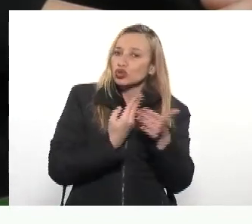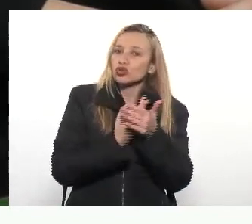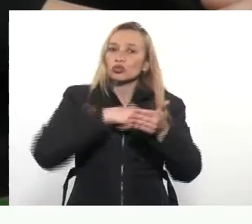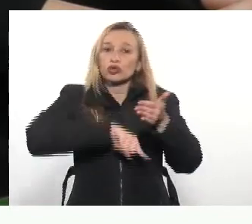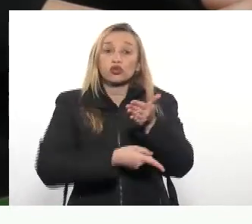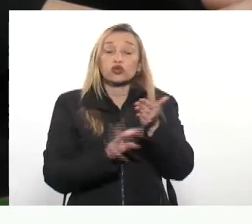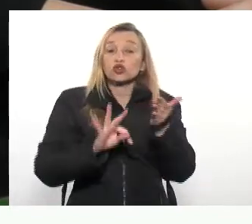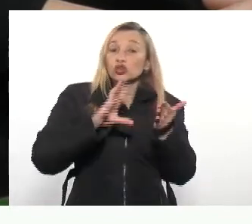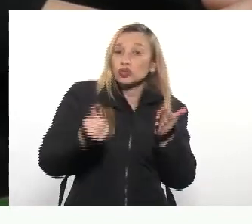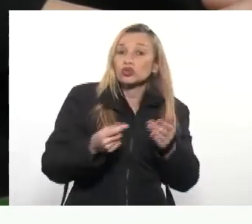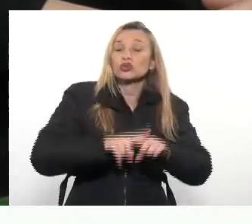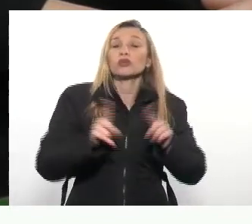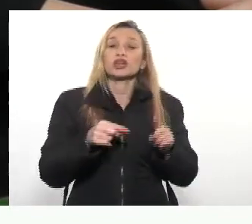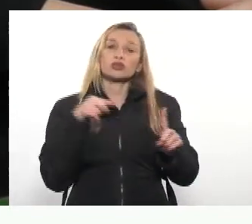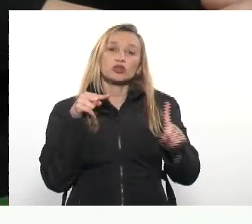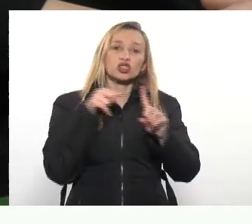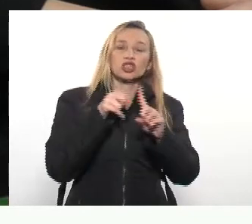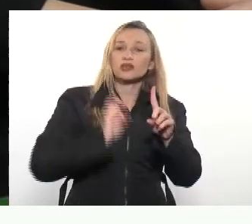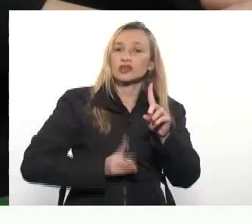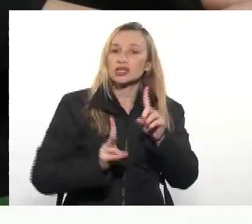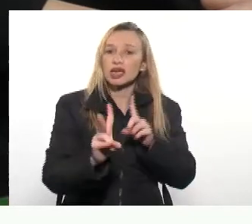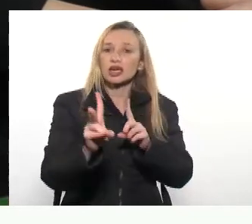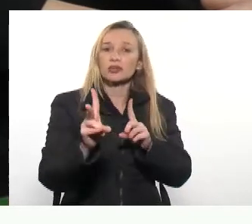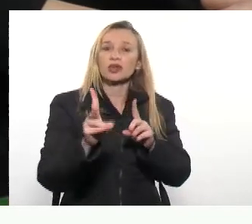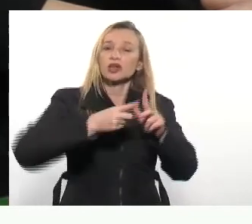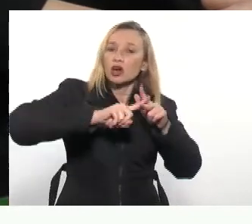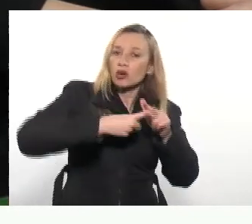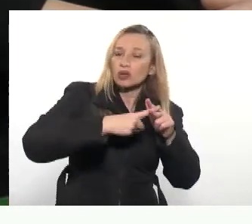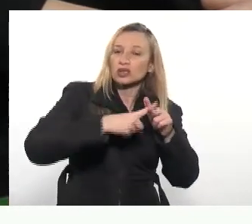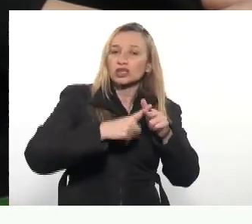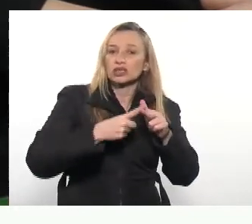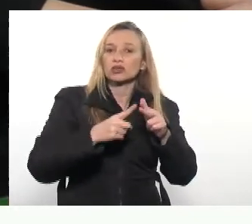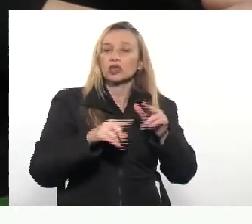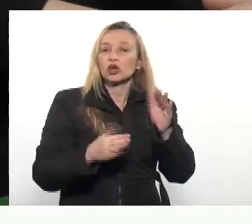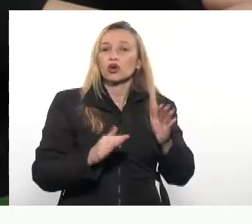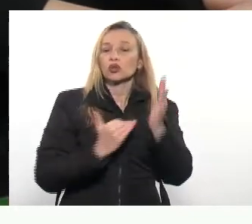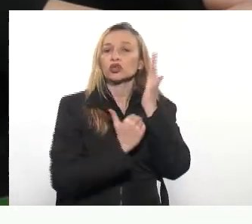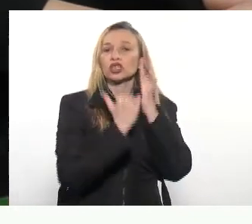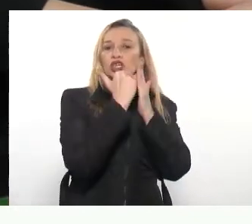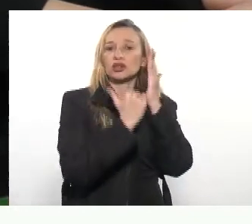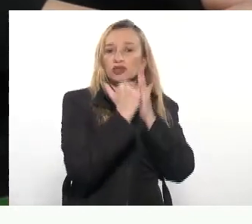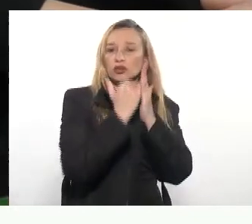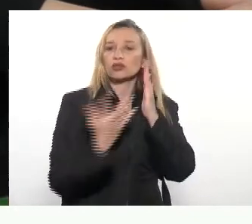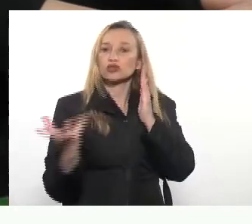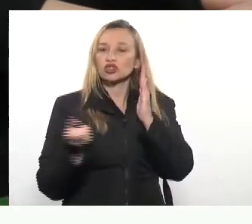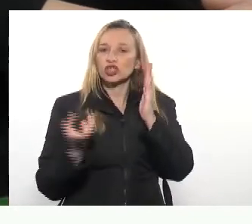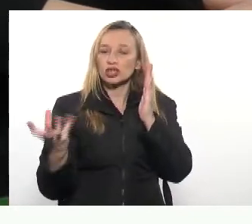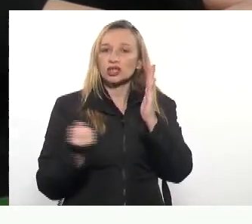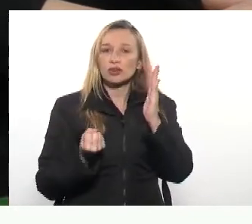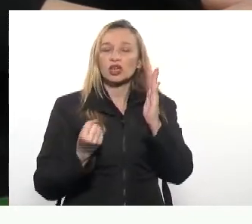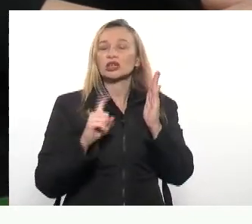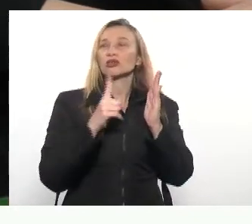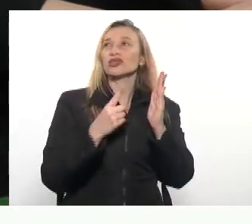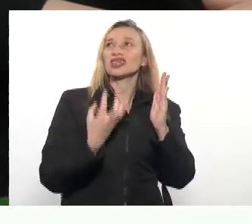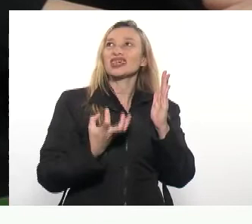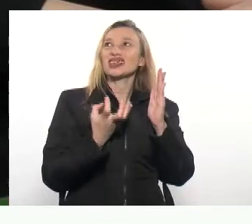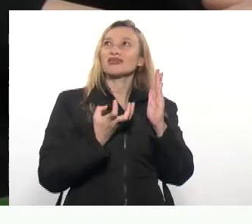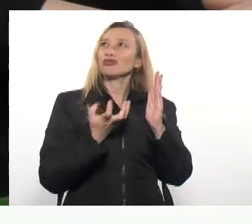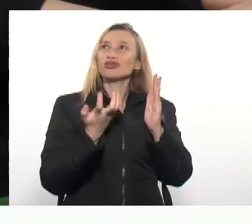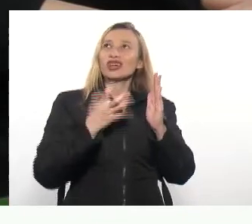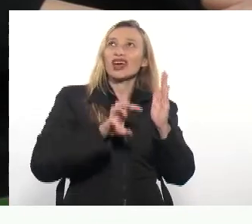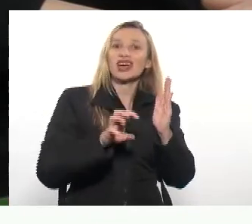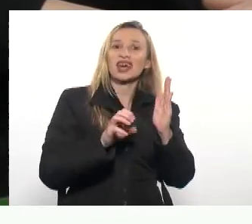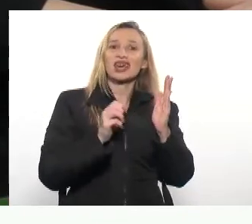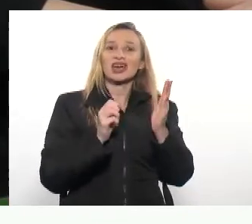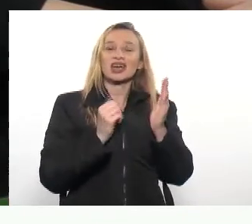tudo, mas o nosso objetivo sempre tem sido a manutenção do nível de arrecadação. Ou seja, a companhia não está buscando aumento de arrecadação com